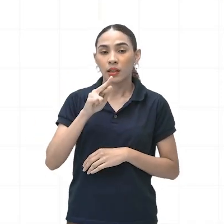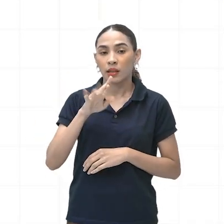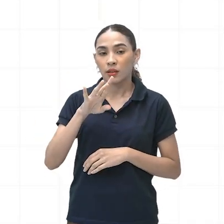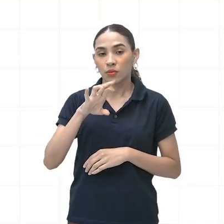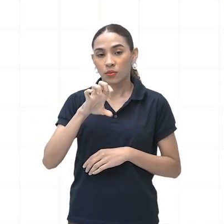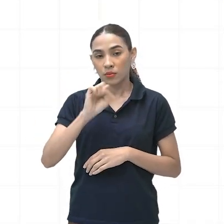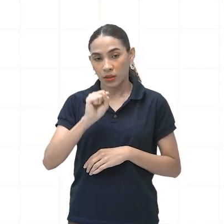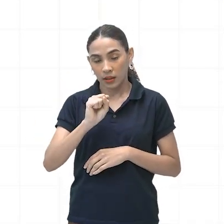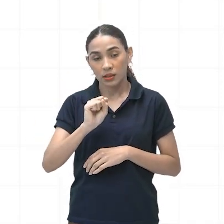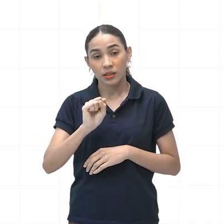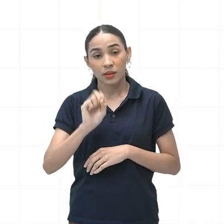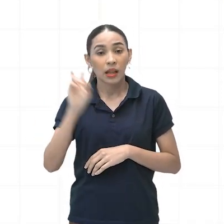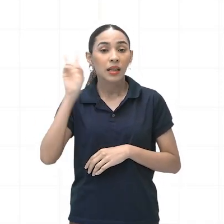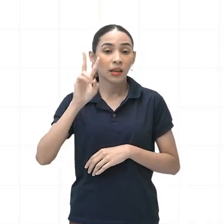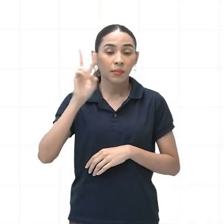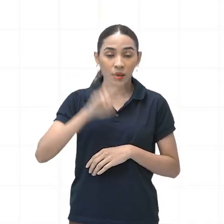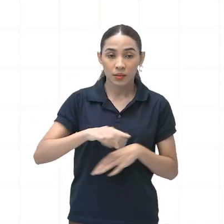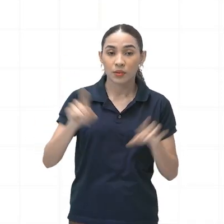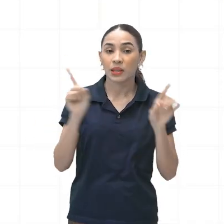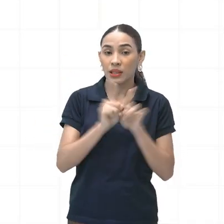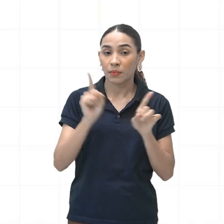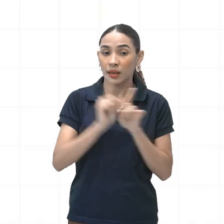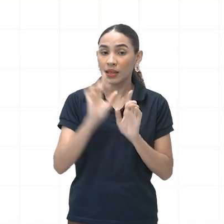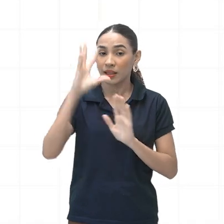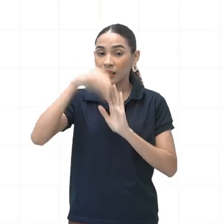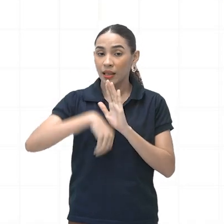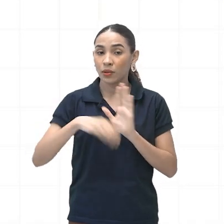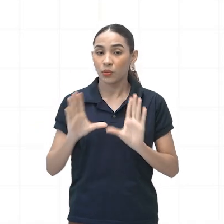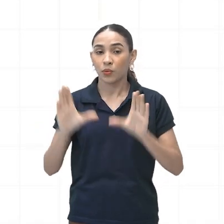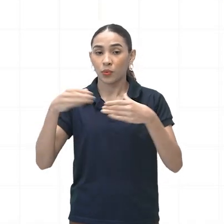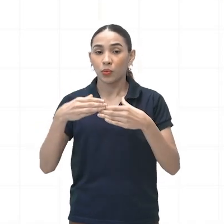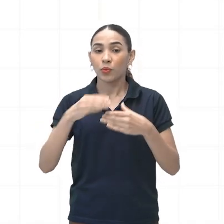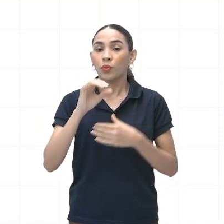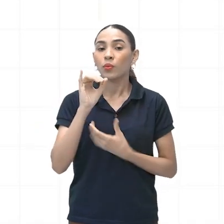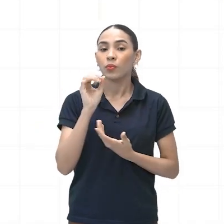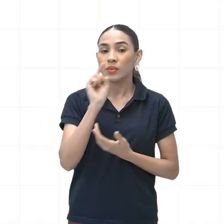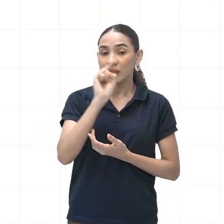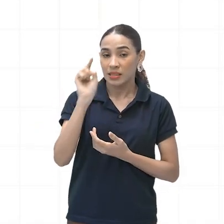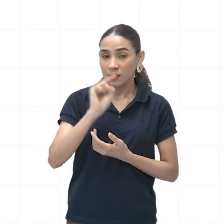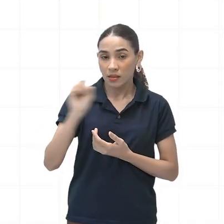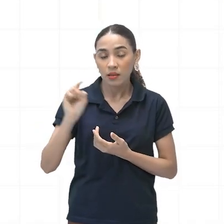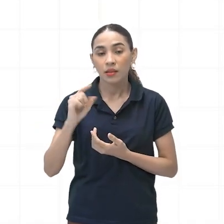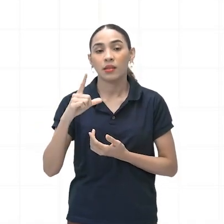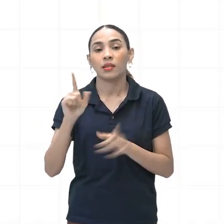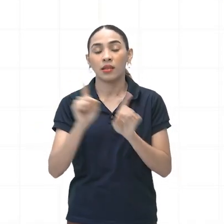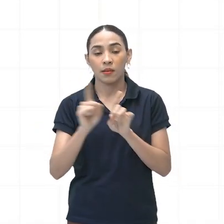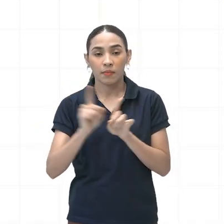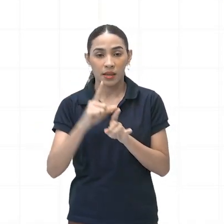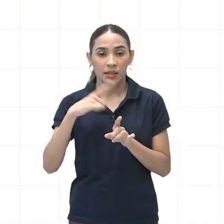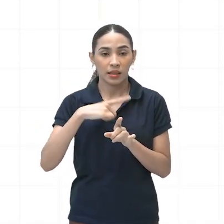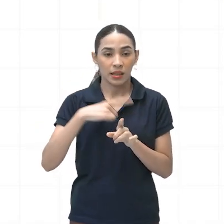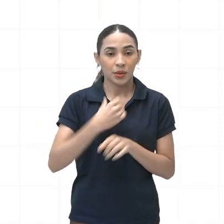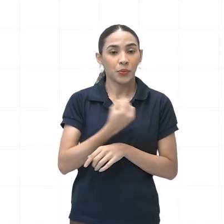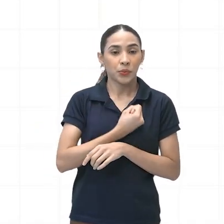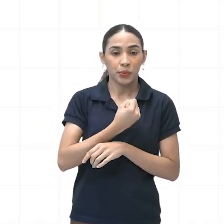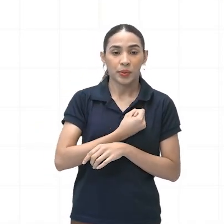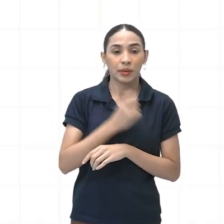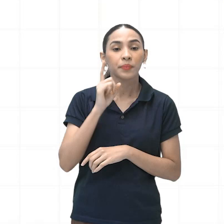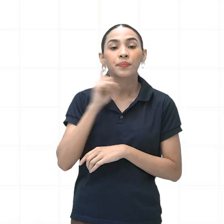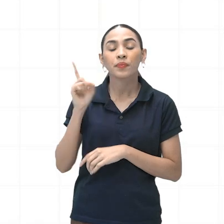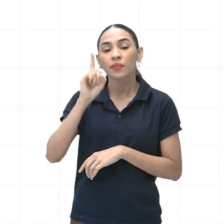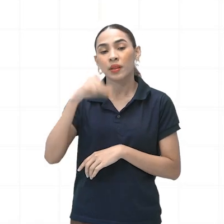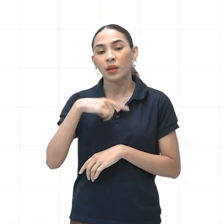naturais. Lembrando que também dentro desse conjunto dos números inteiros, eu tenho aqui um número que ele